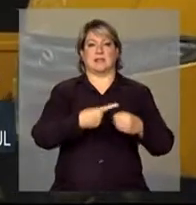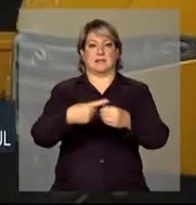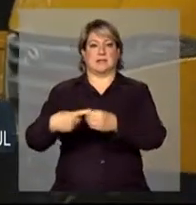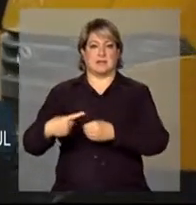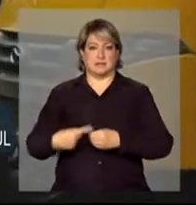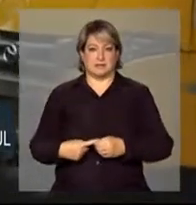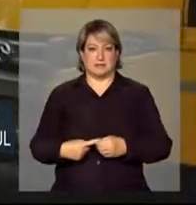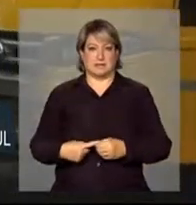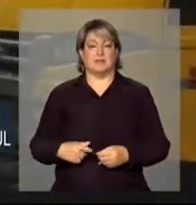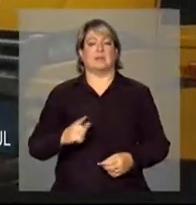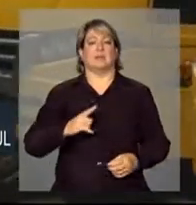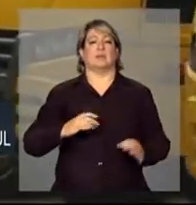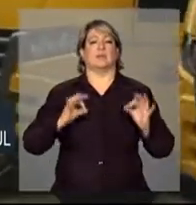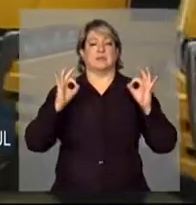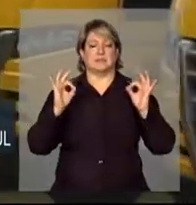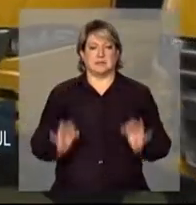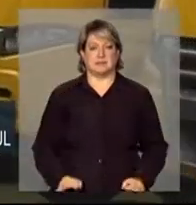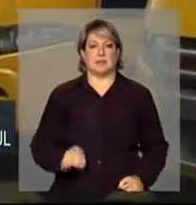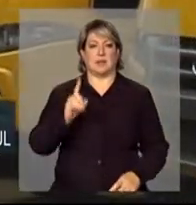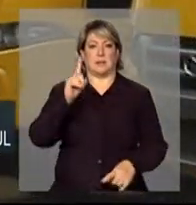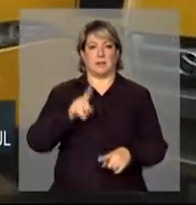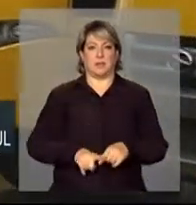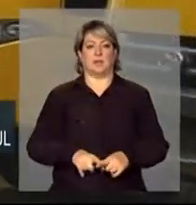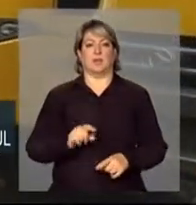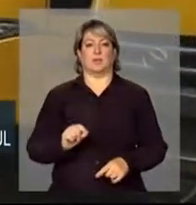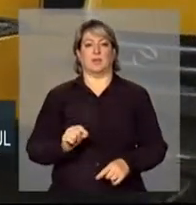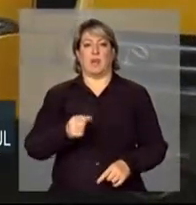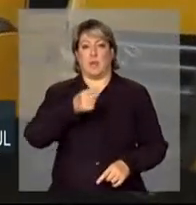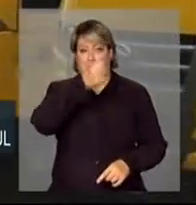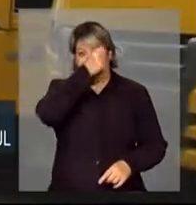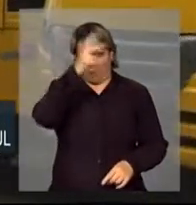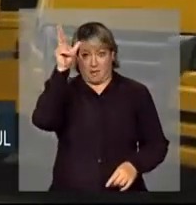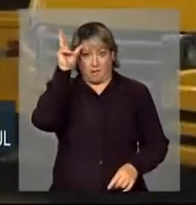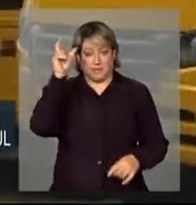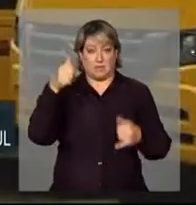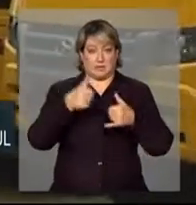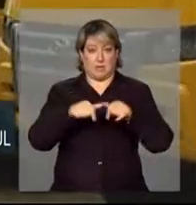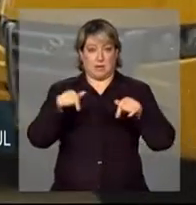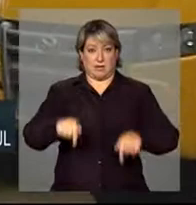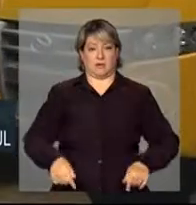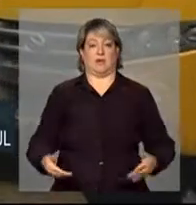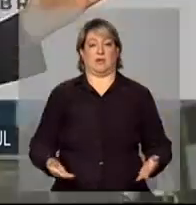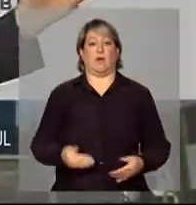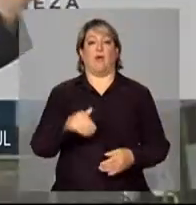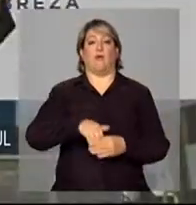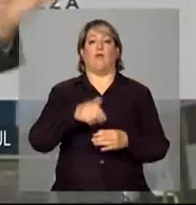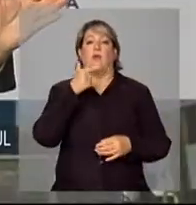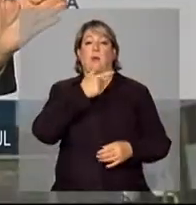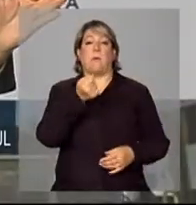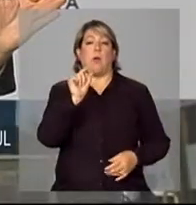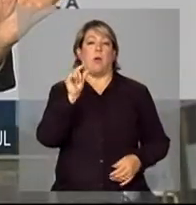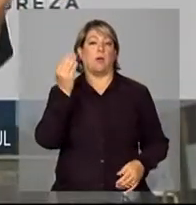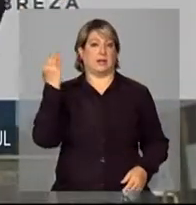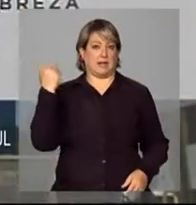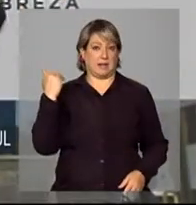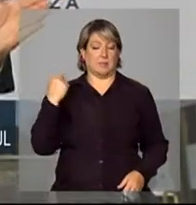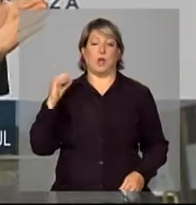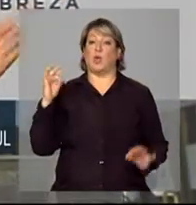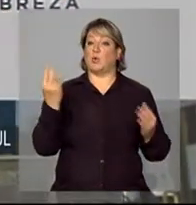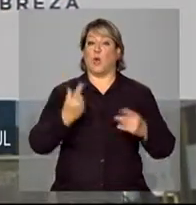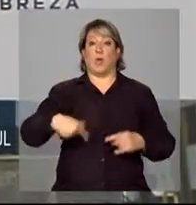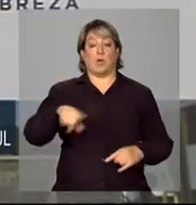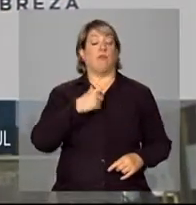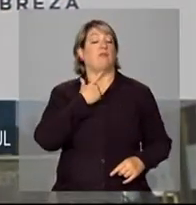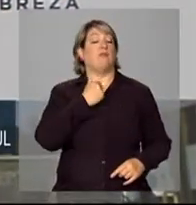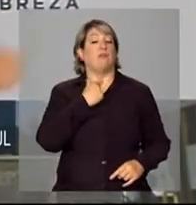Eu tenho a certeza absoluta de que os administradores que aqui estão, eleitos há bem pouco tempo, todos eles com uma vontade